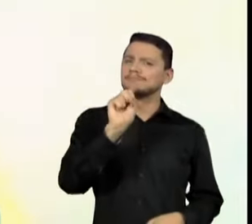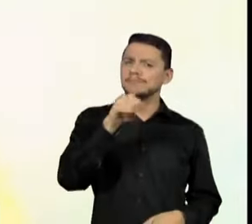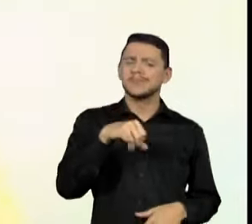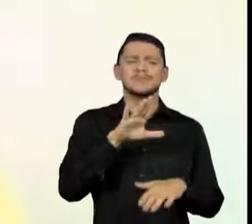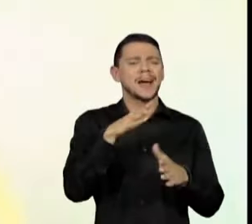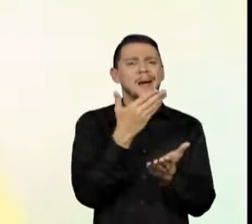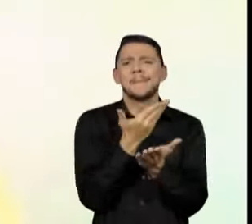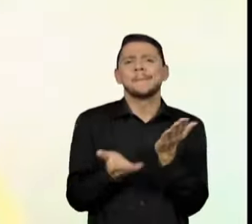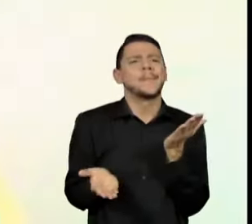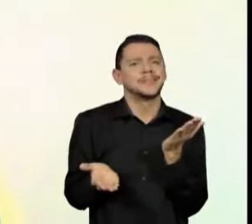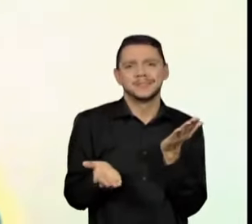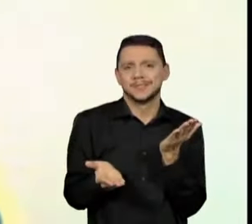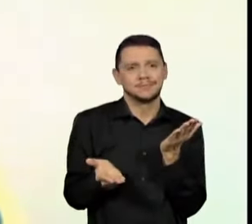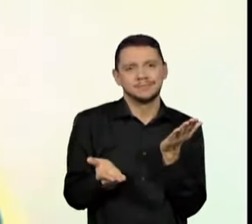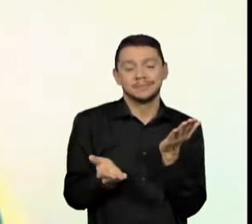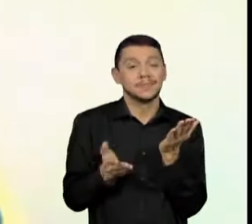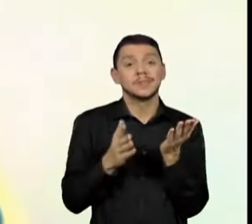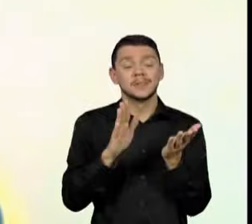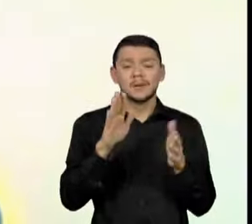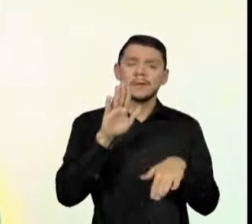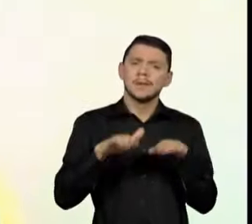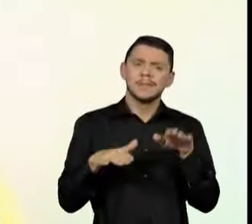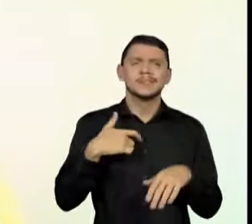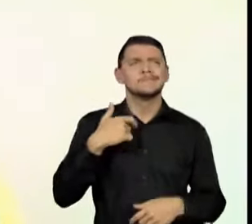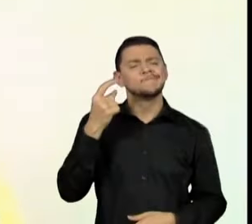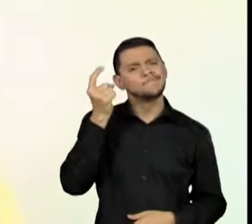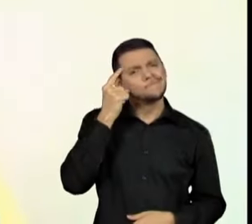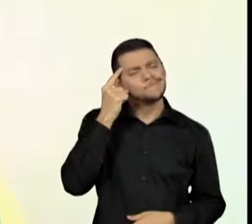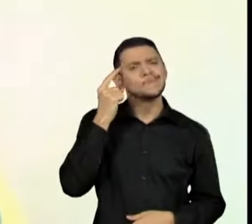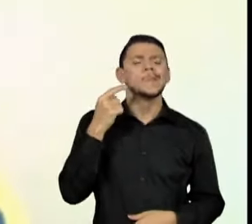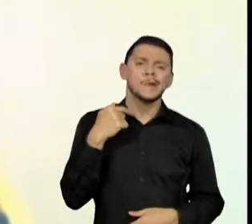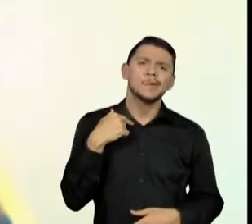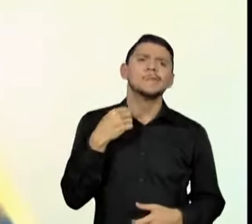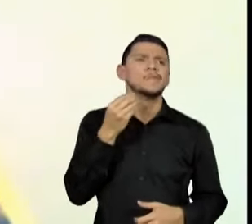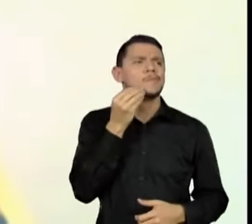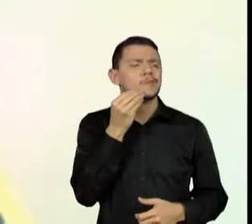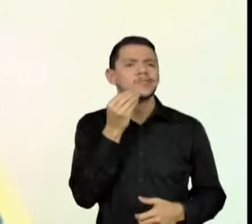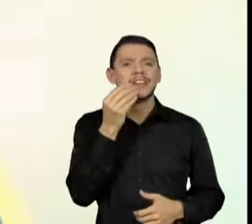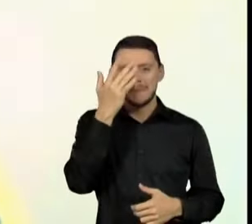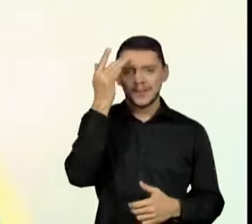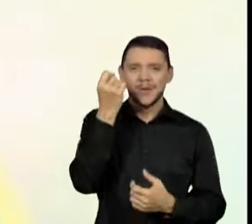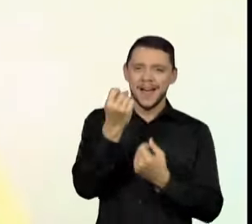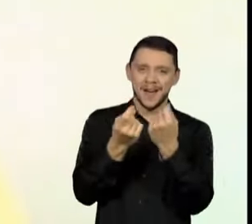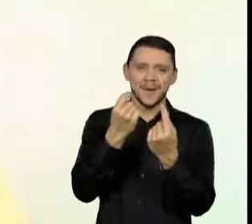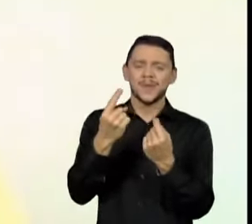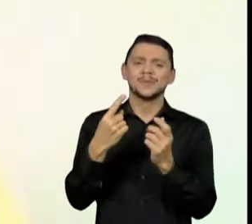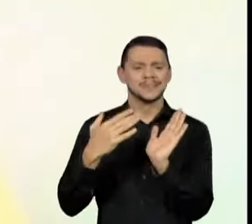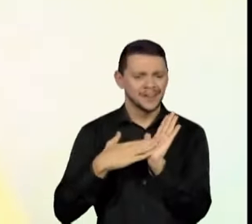e perdi. Às vezes eu penso de escrever, algumas pessoas brincam comigo, por que eu não faço